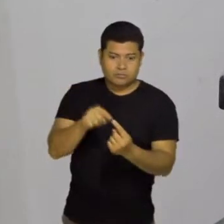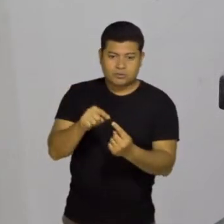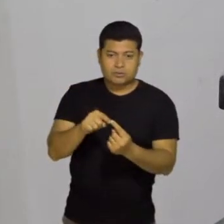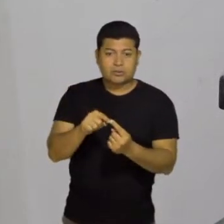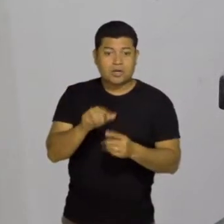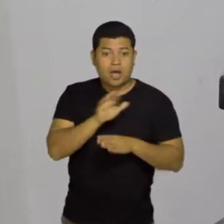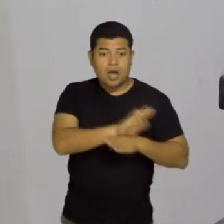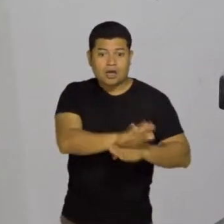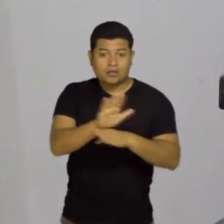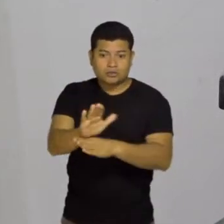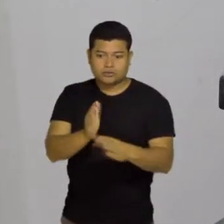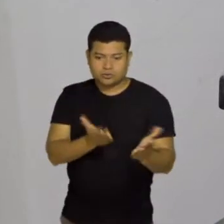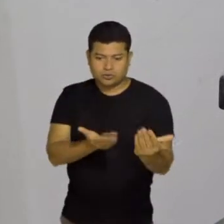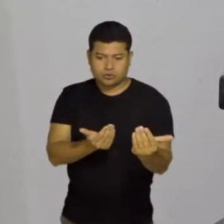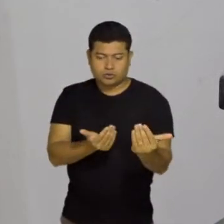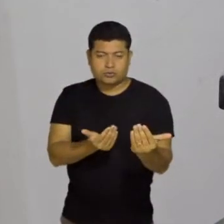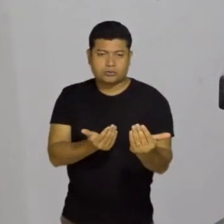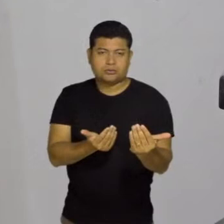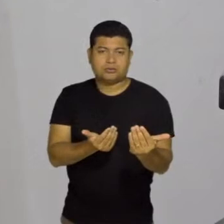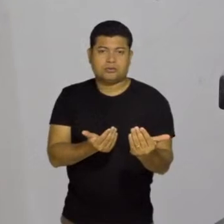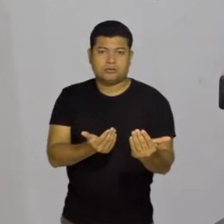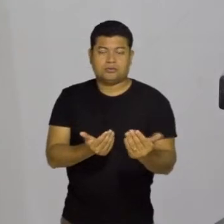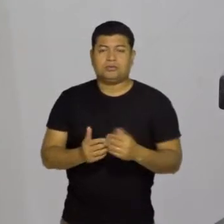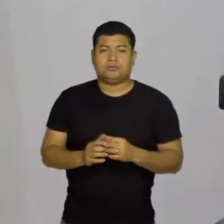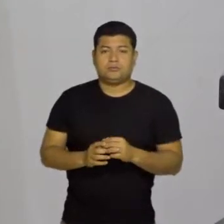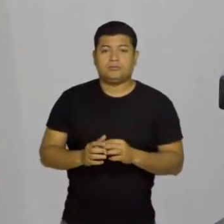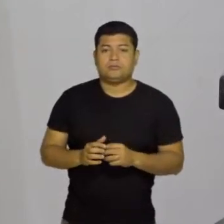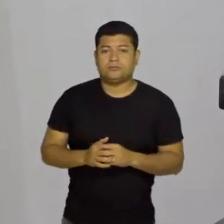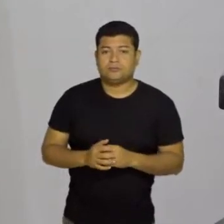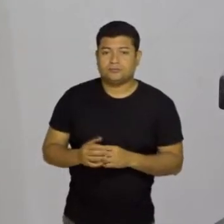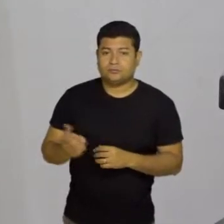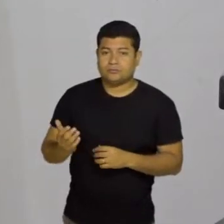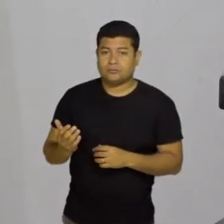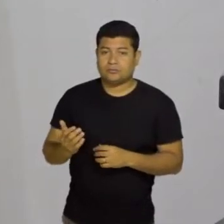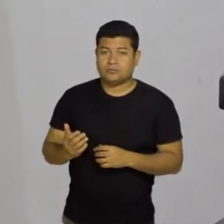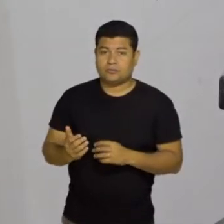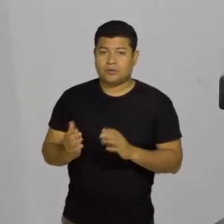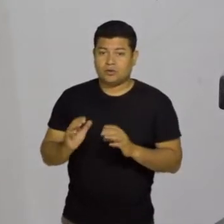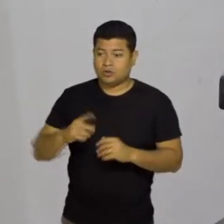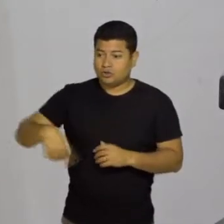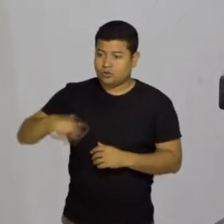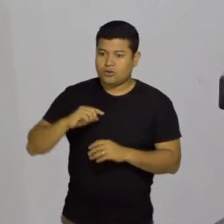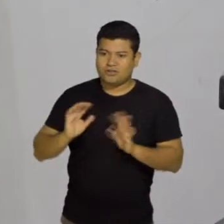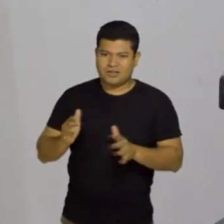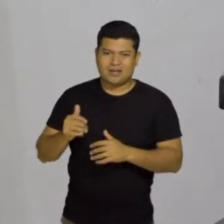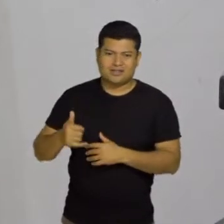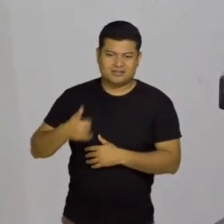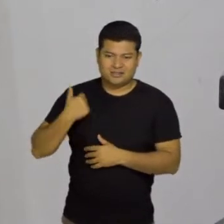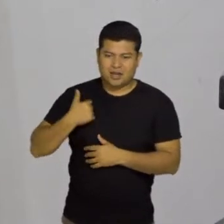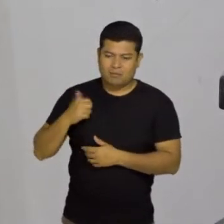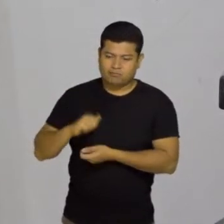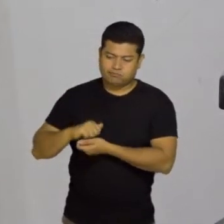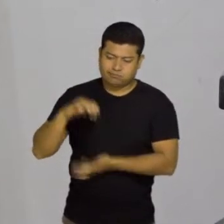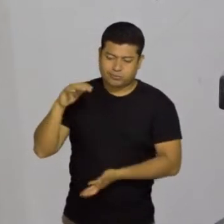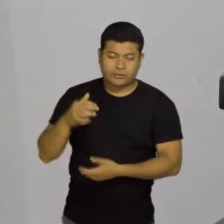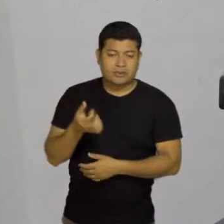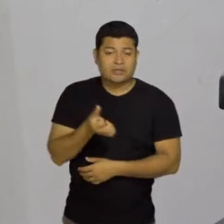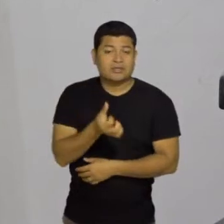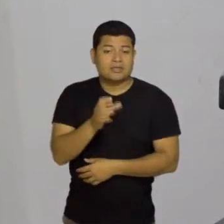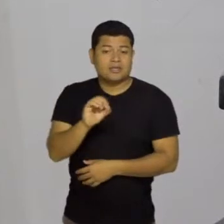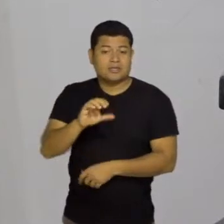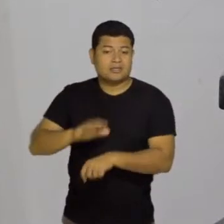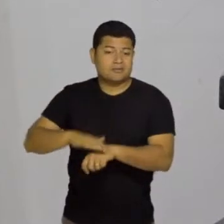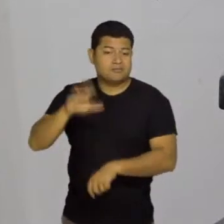hoje, depois de toda essa evolução, nós, sexagenários, passamos aí por uma evolução